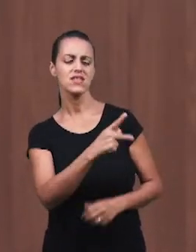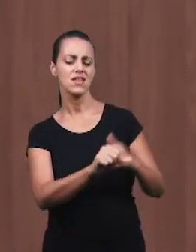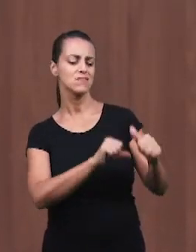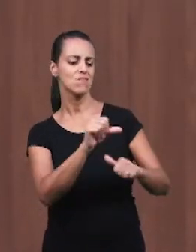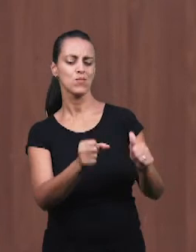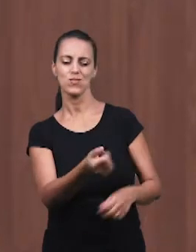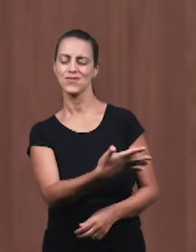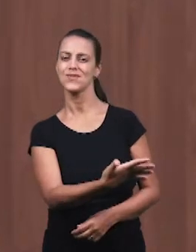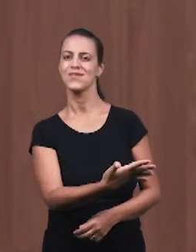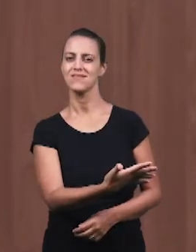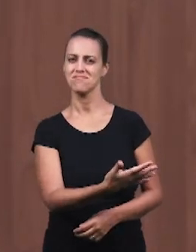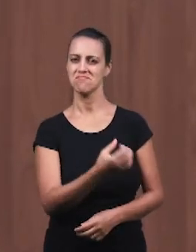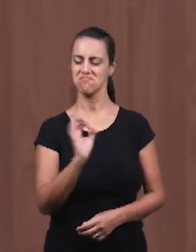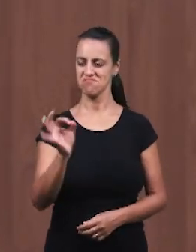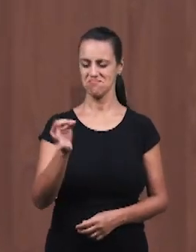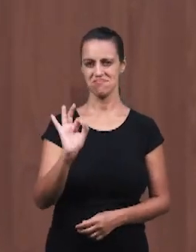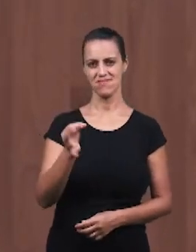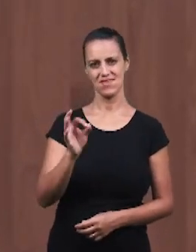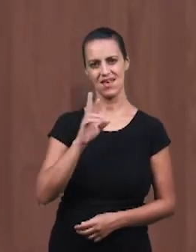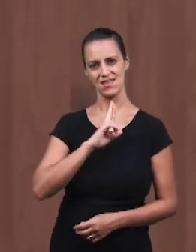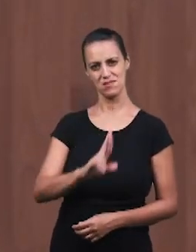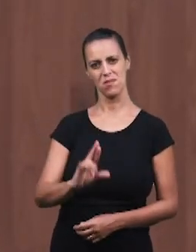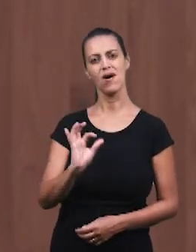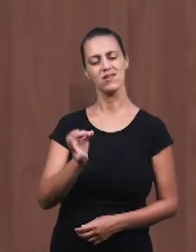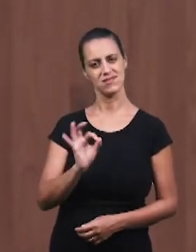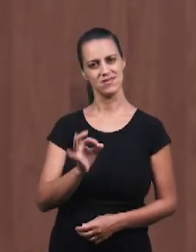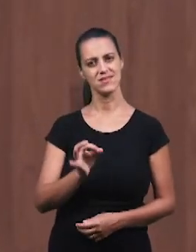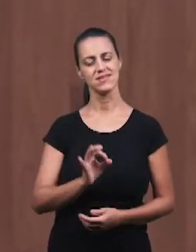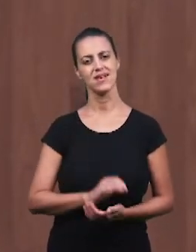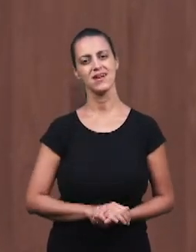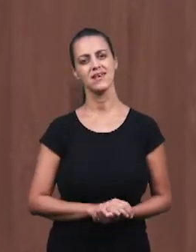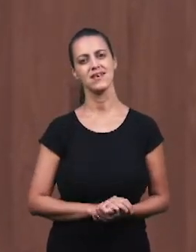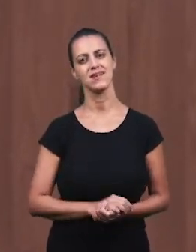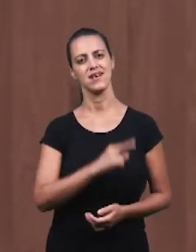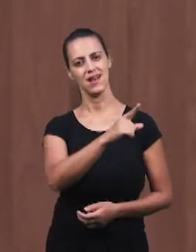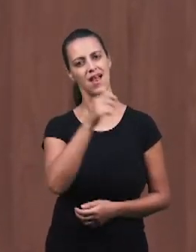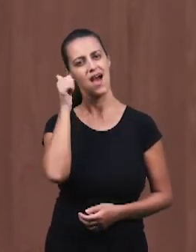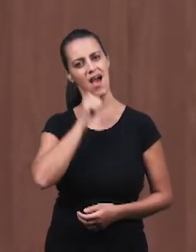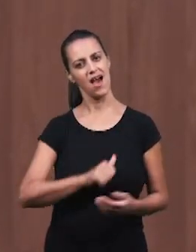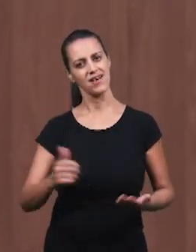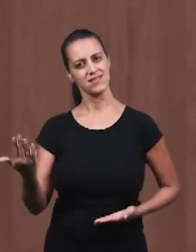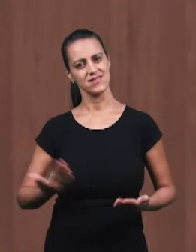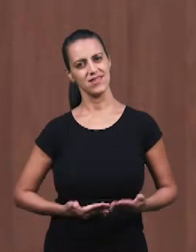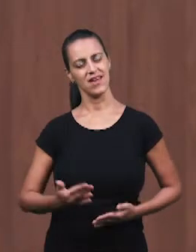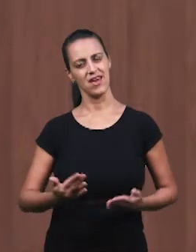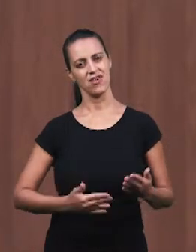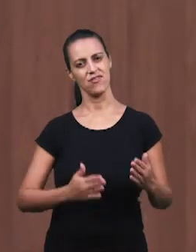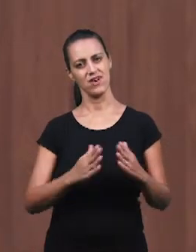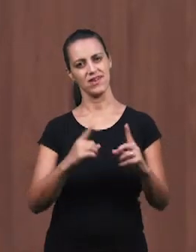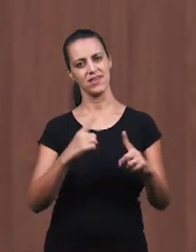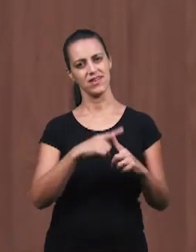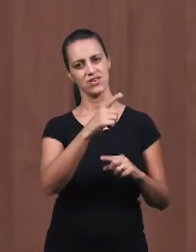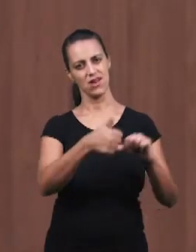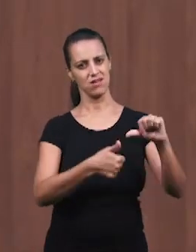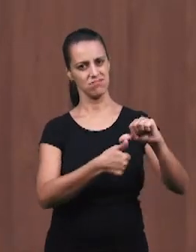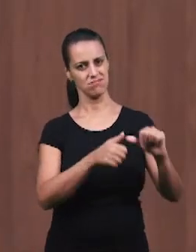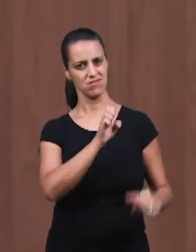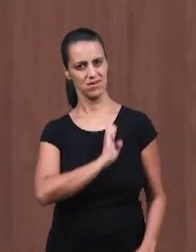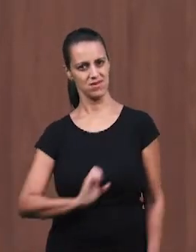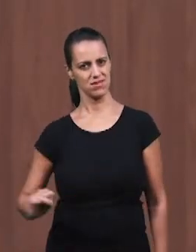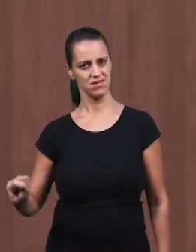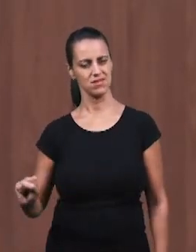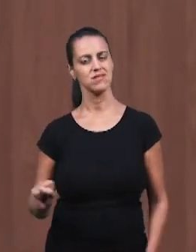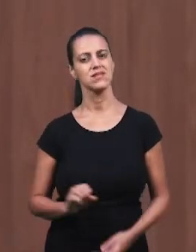bem respondido, corretamente respondido pela irmã Maritza, lá da igreja de El Salvador,